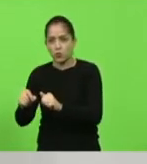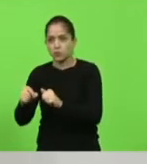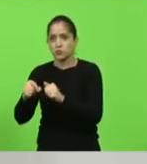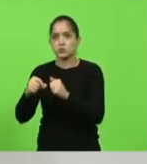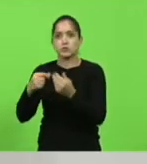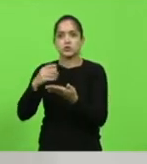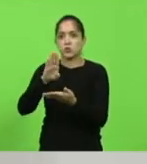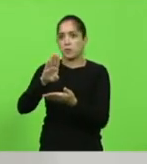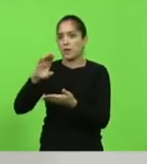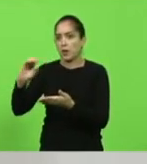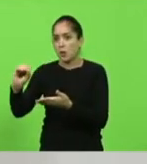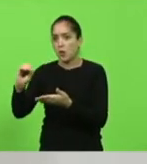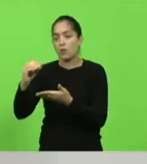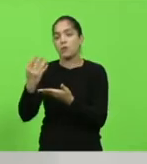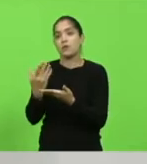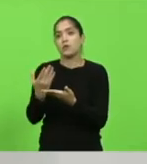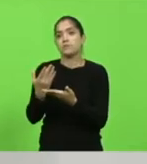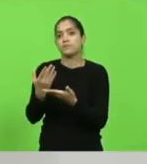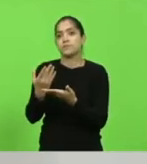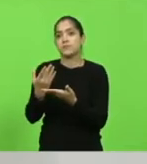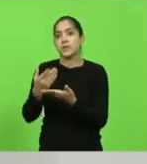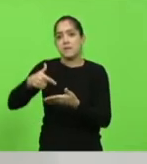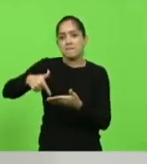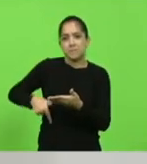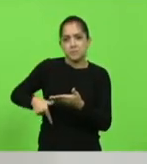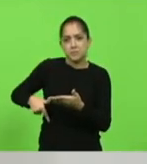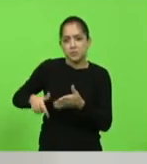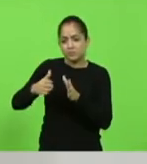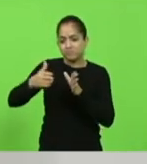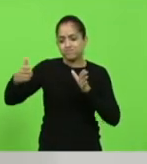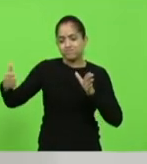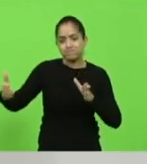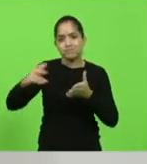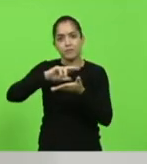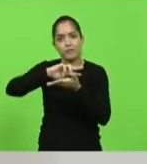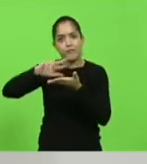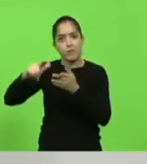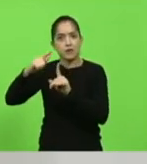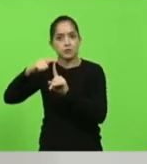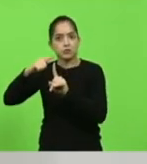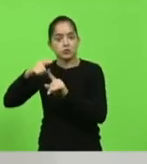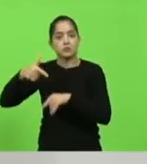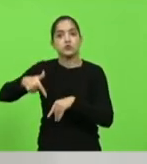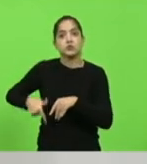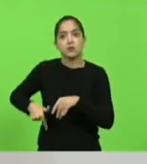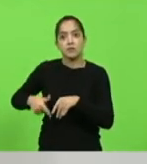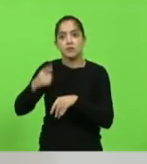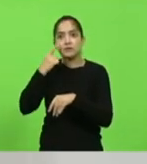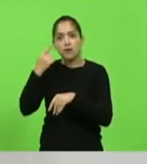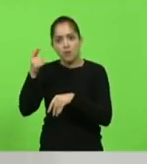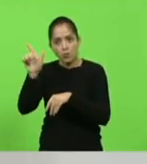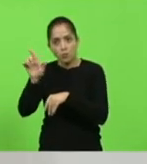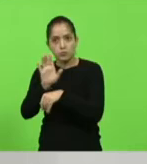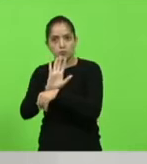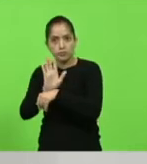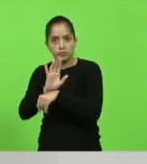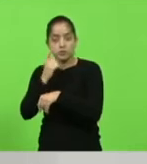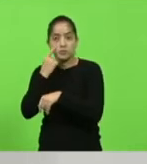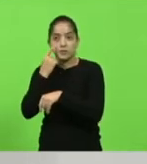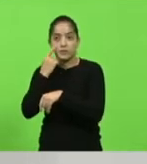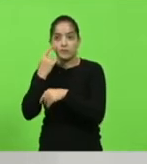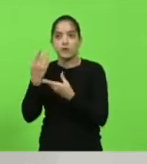metralhadora pistola fuzil tem o tem mais vídeos aí que dá para mostrar